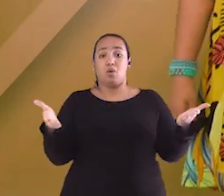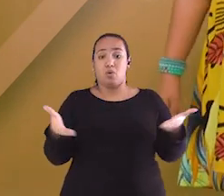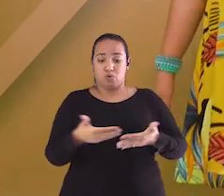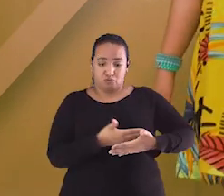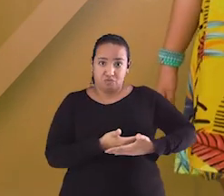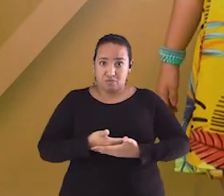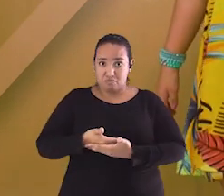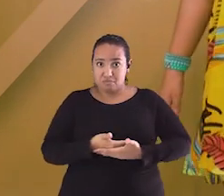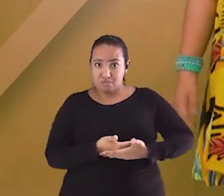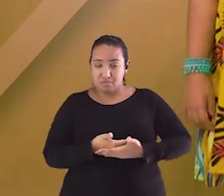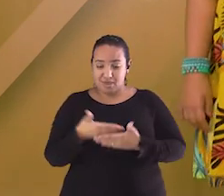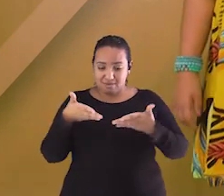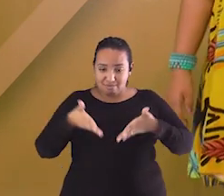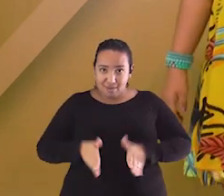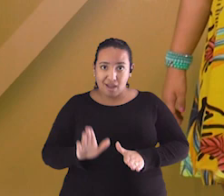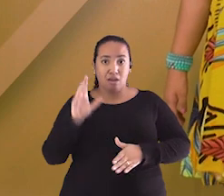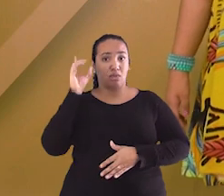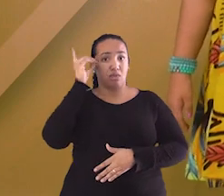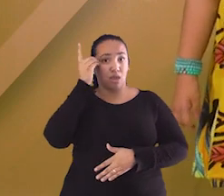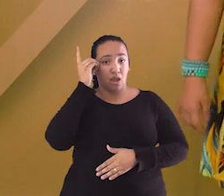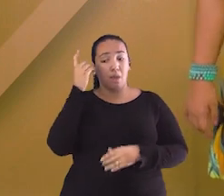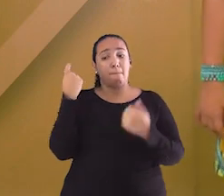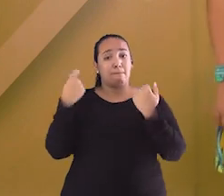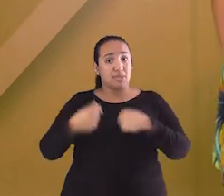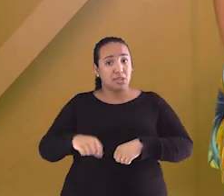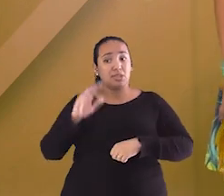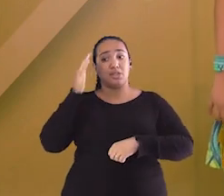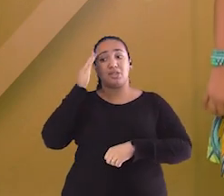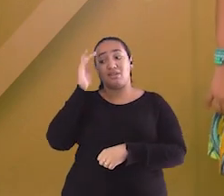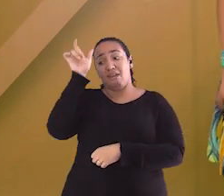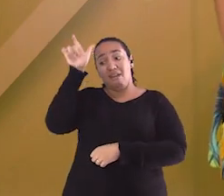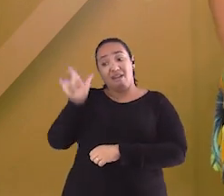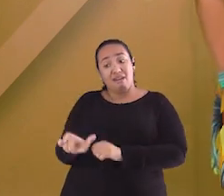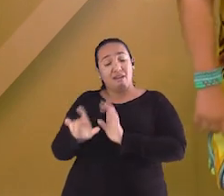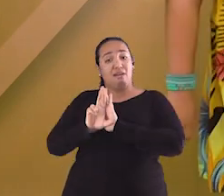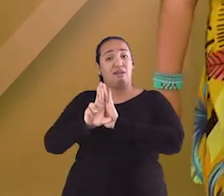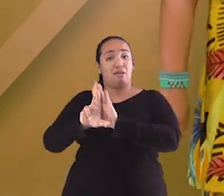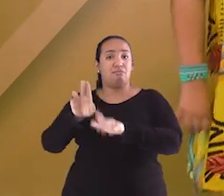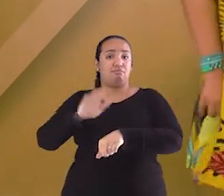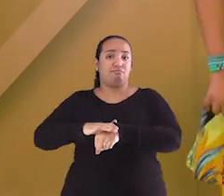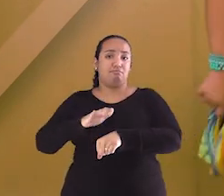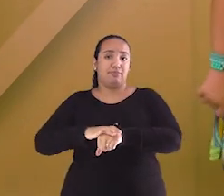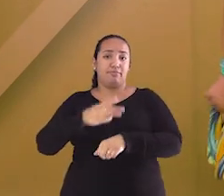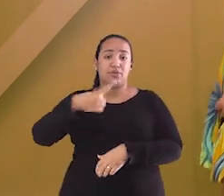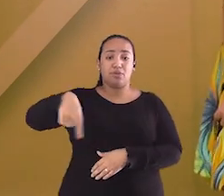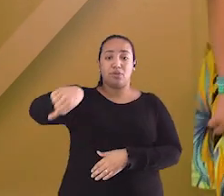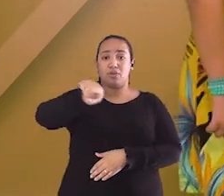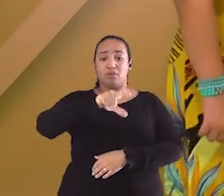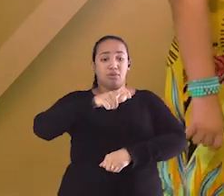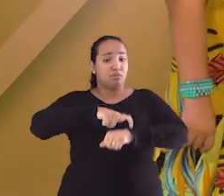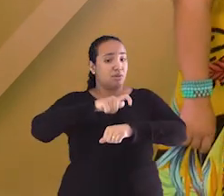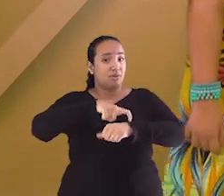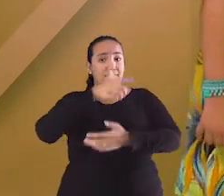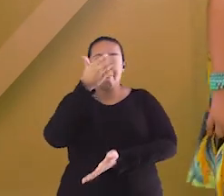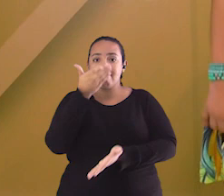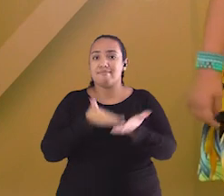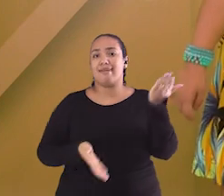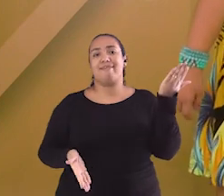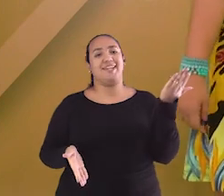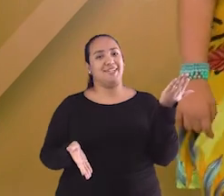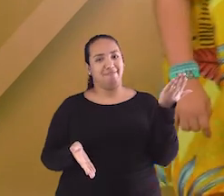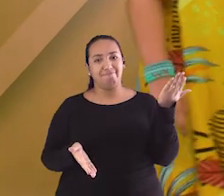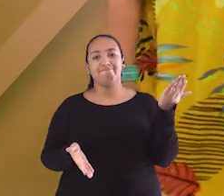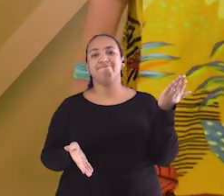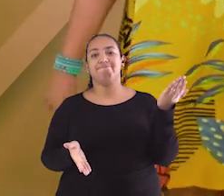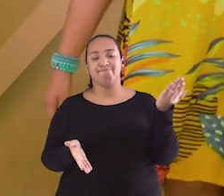Down, as famílias já têm que ter isso na sua mente, que eles vão se representar, né? Nós perdemos muito tempo, por isso que eu falo que nós somos uma roça.